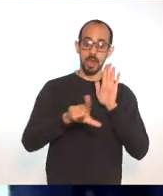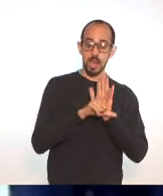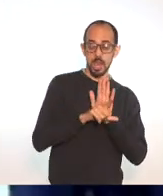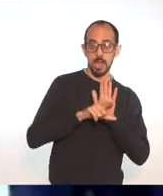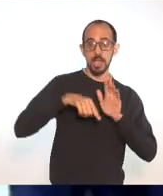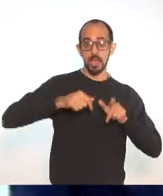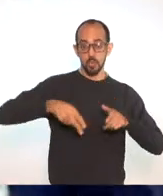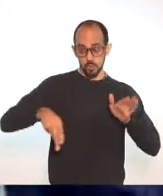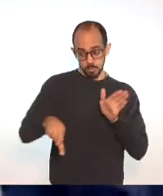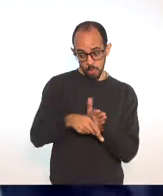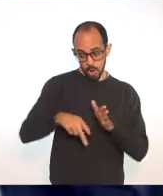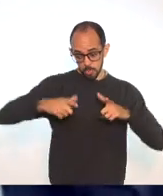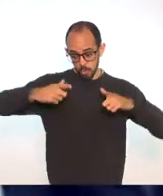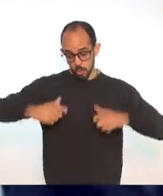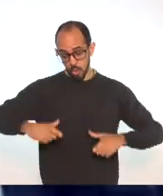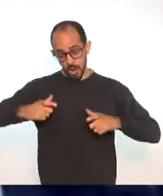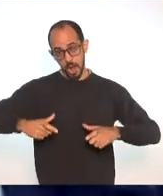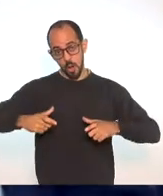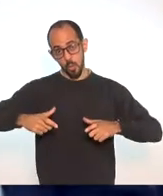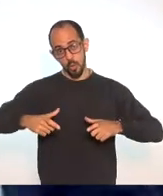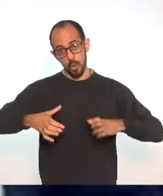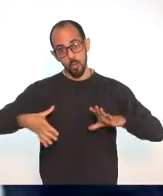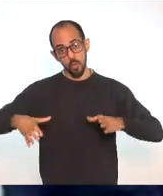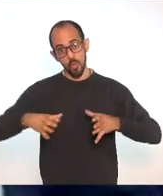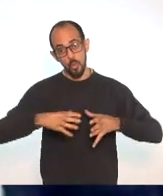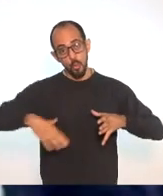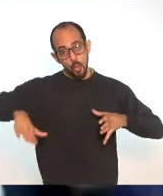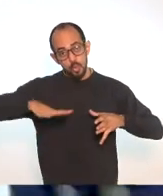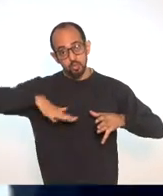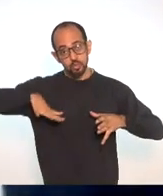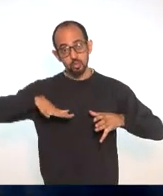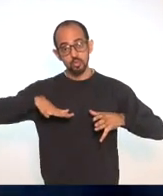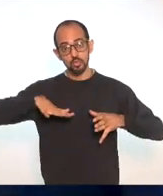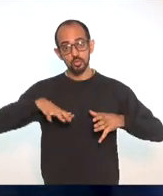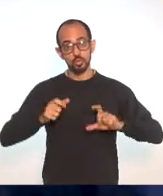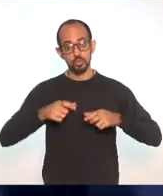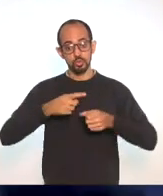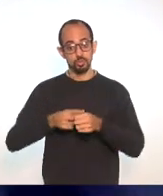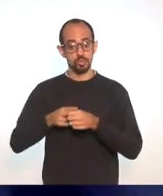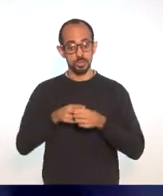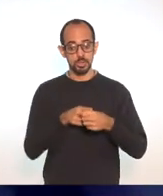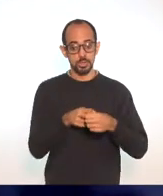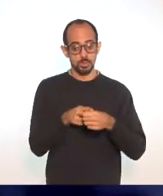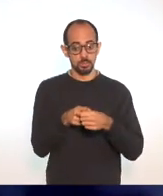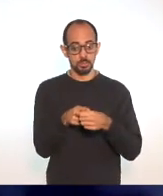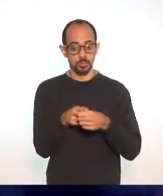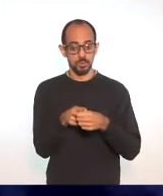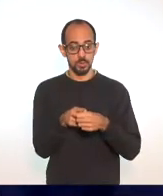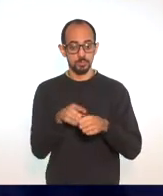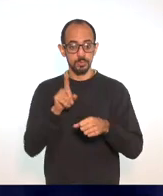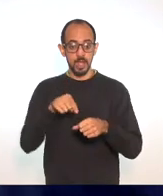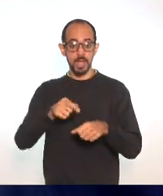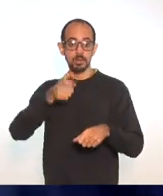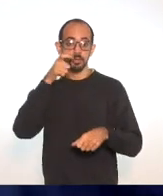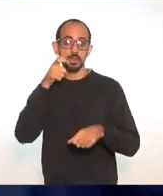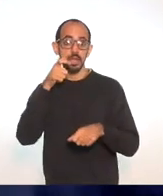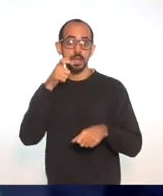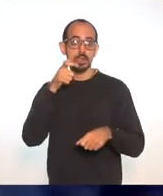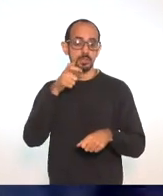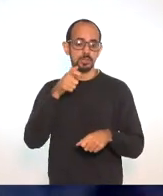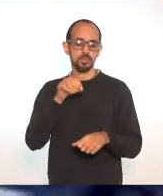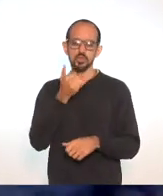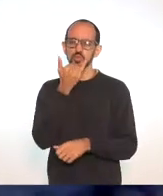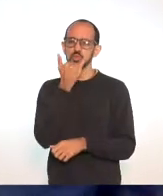o local passa a poder ser de interesse comum ingerido ingerido